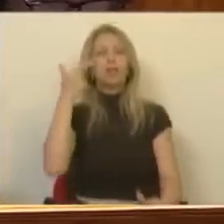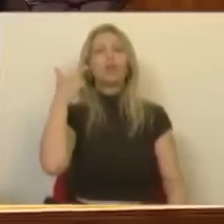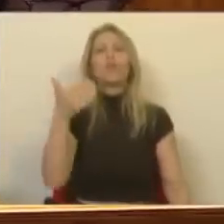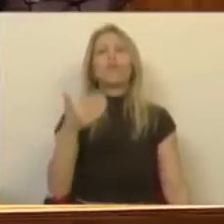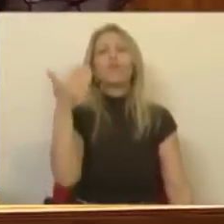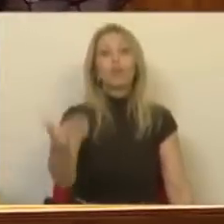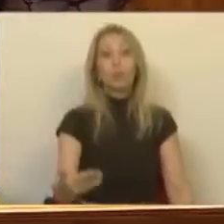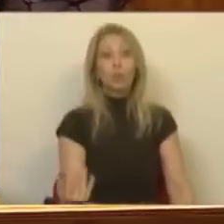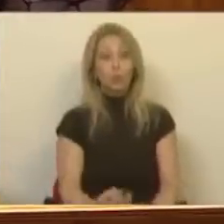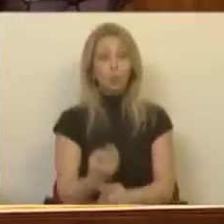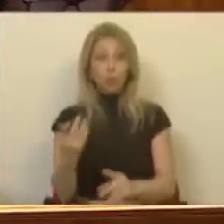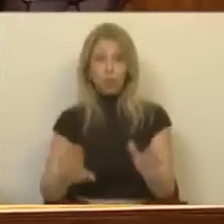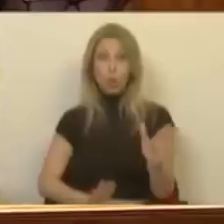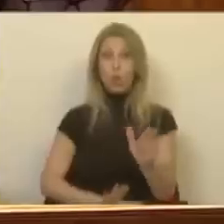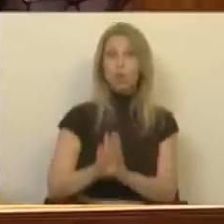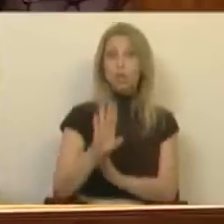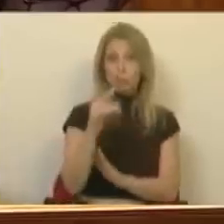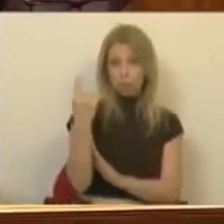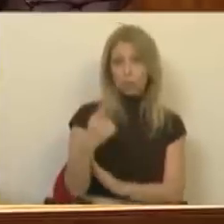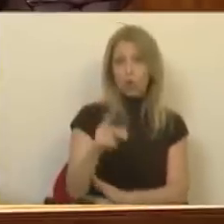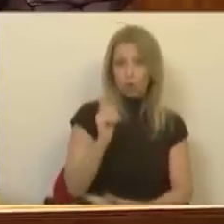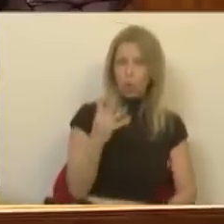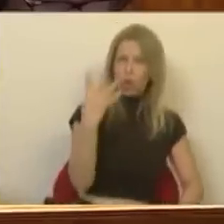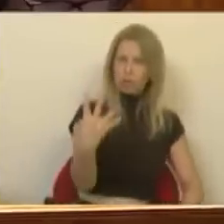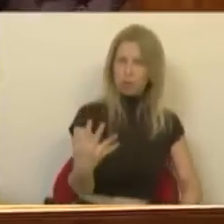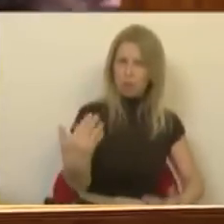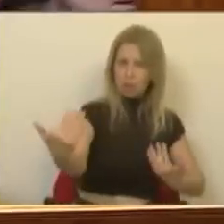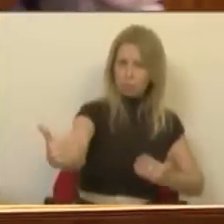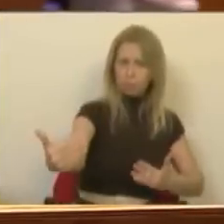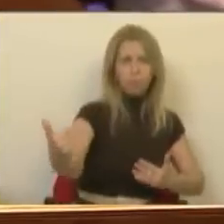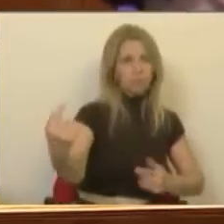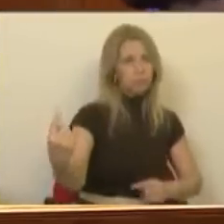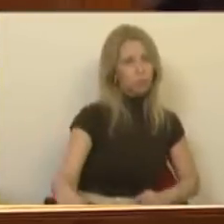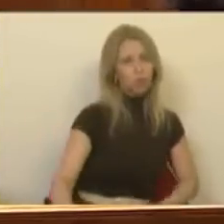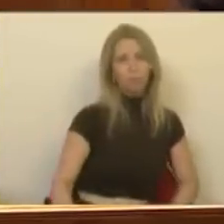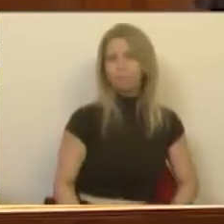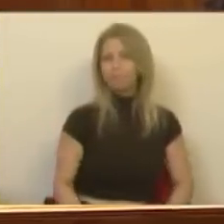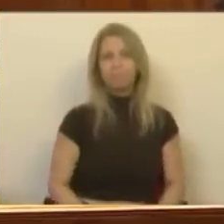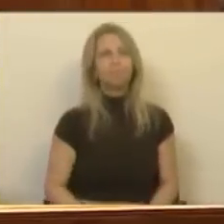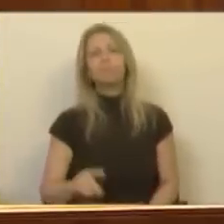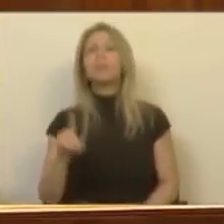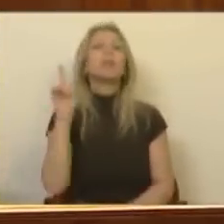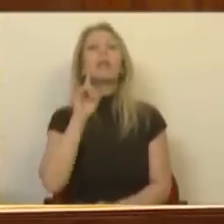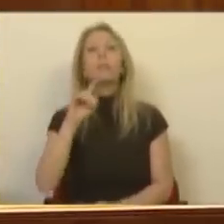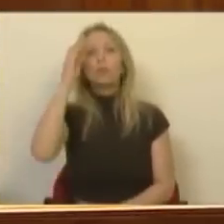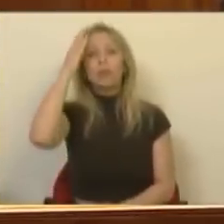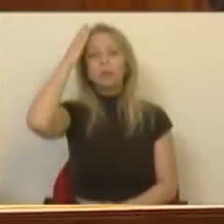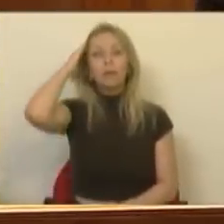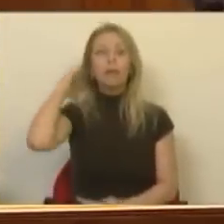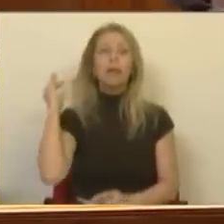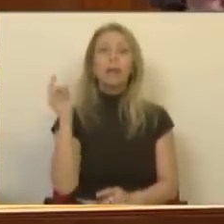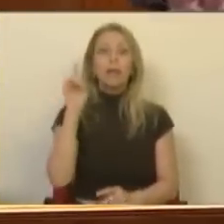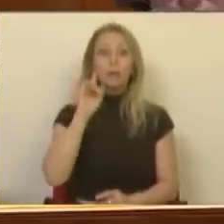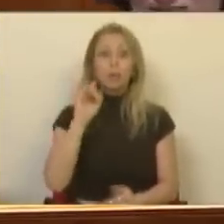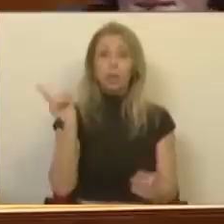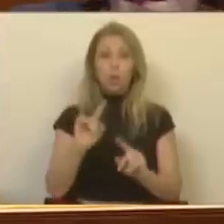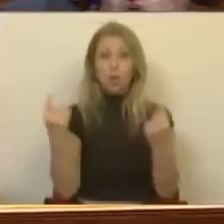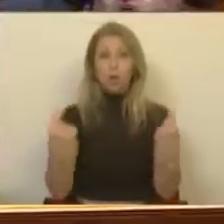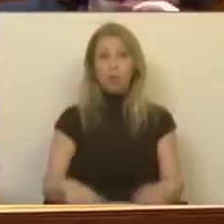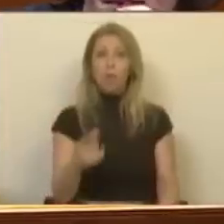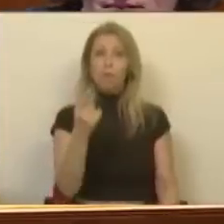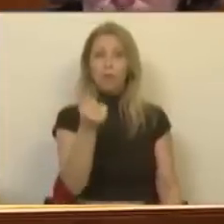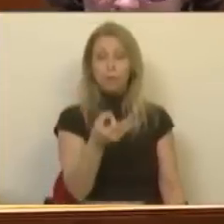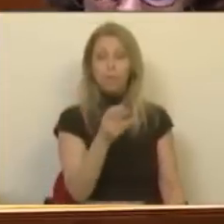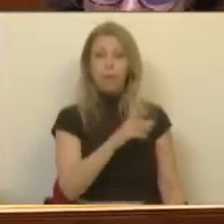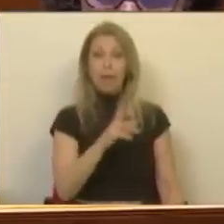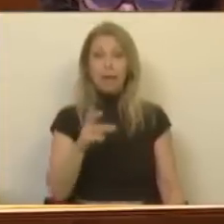porque então crescimento que não fica nos próximos quatro anos Porque é importante não é isso que não é só isso que são da verba do Pr nos